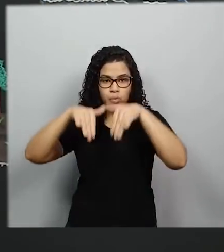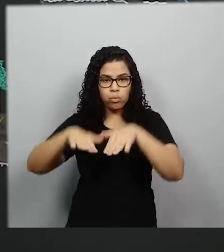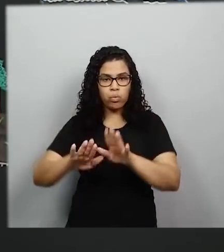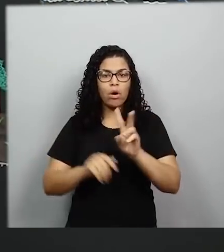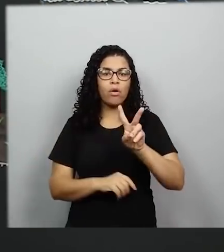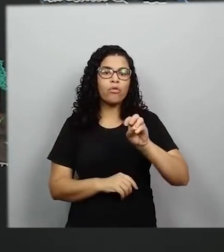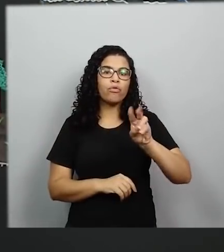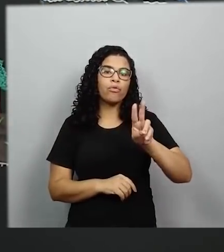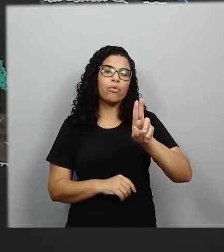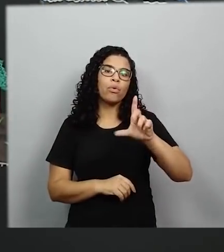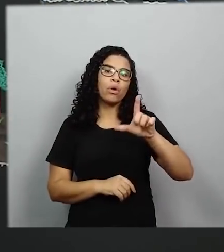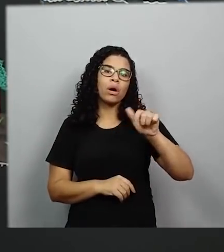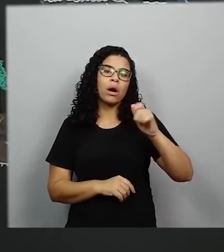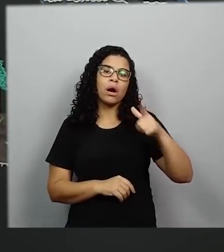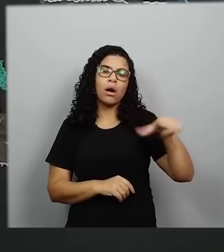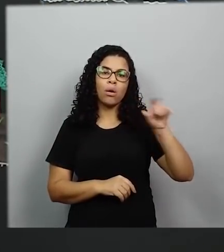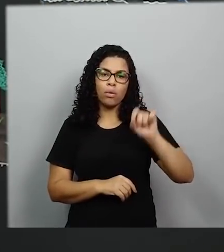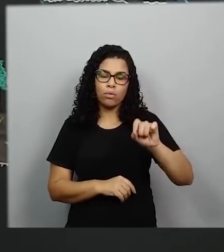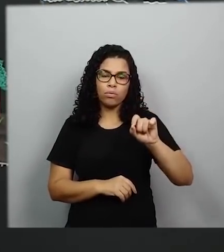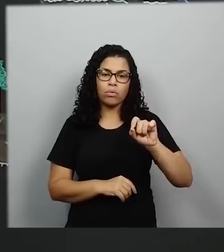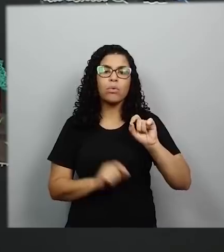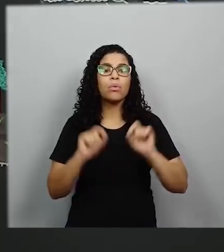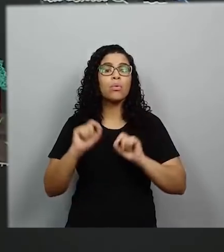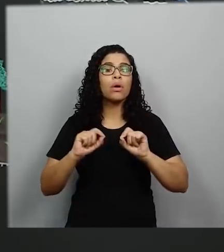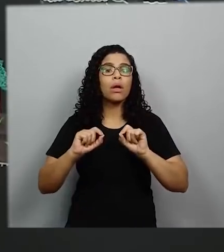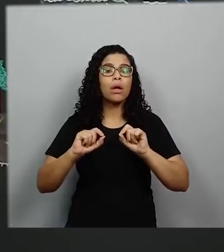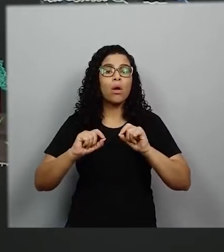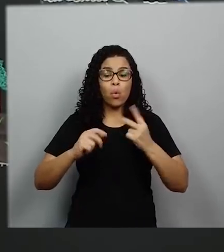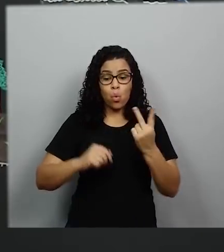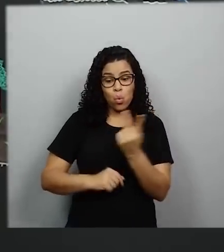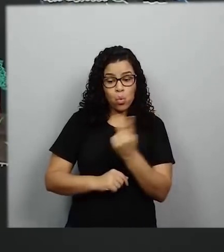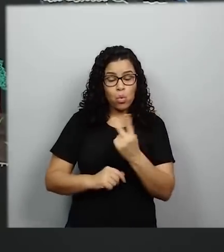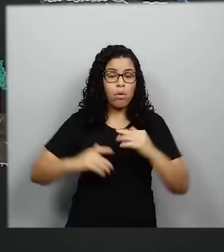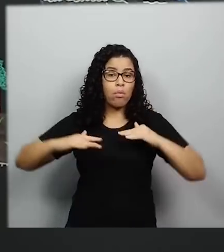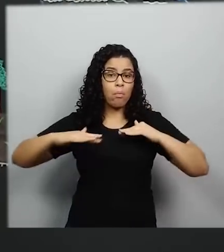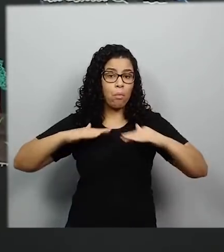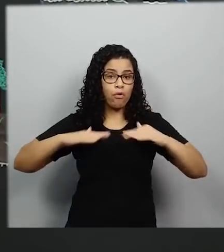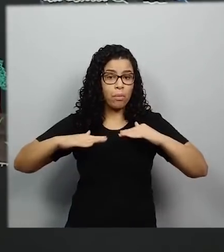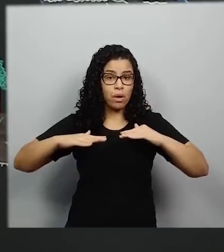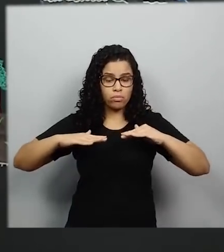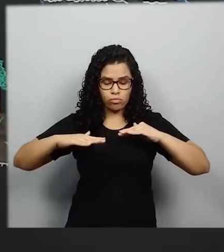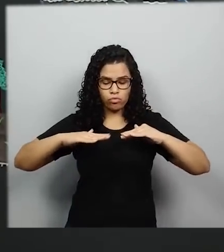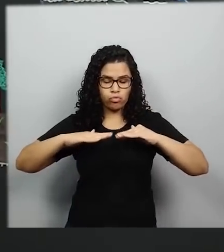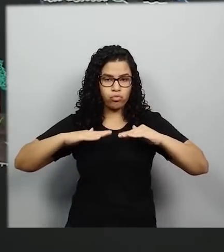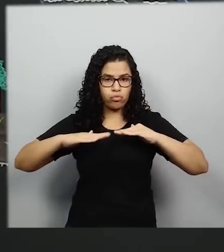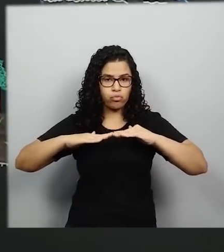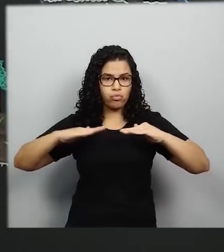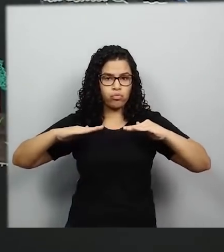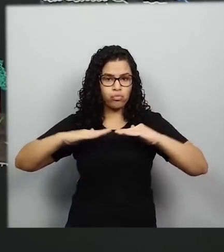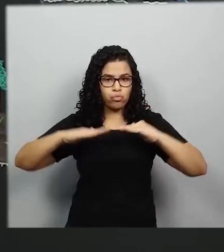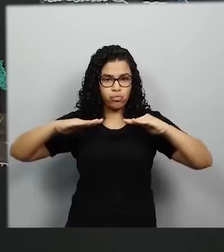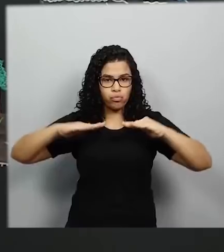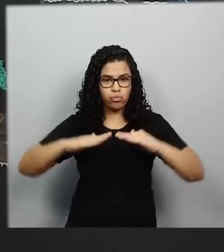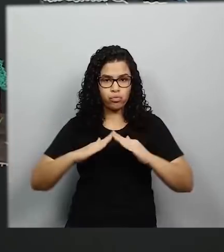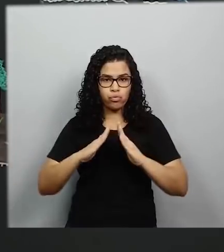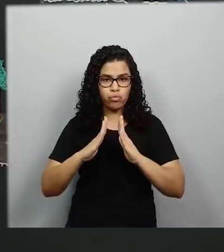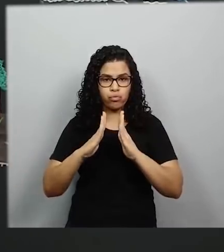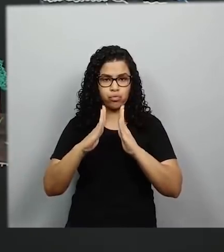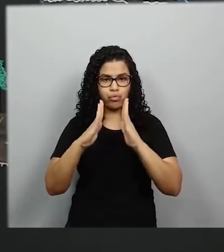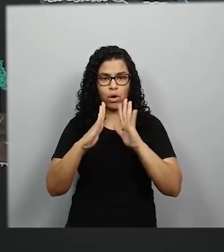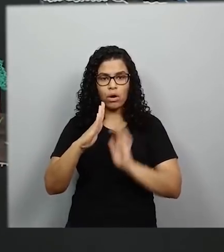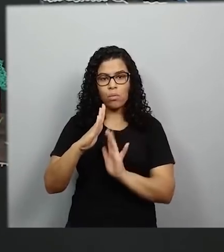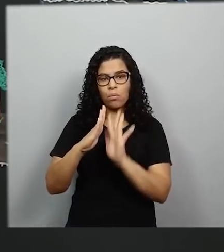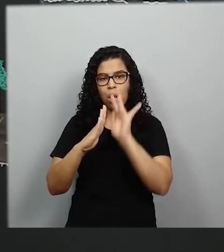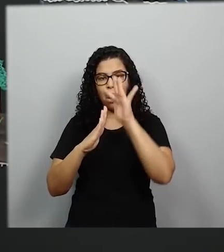são frutos da movimentação das placas tectônicas. Em alguns locais, com a presença da cratera, alta pressão